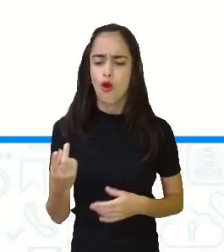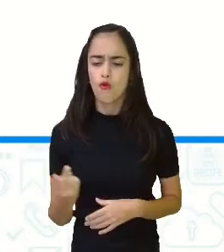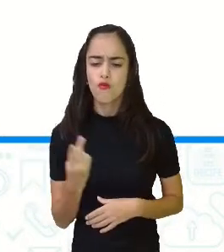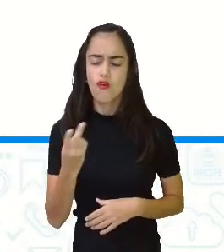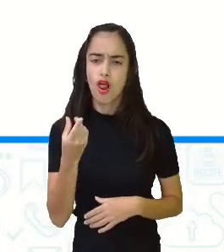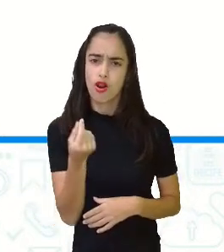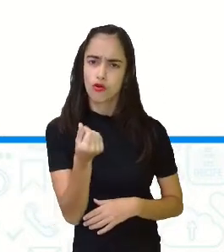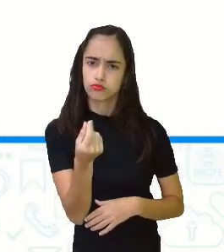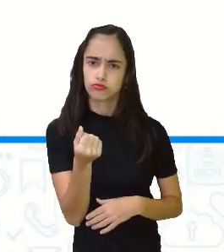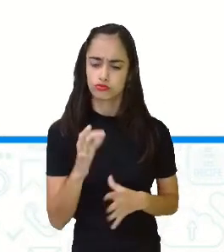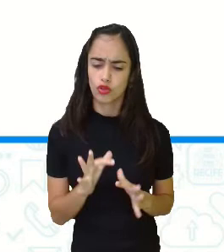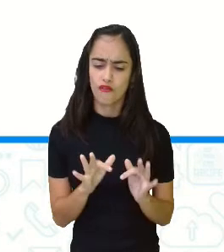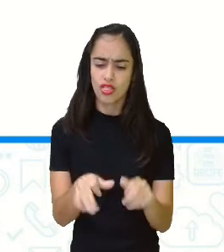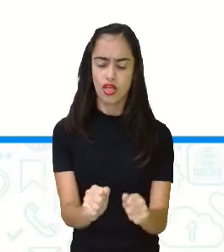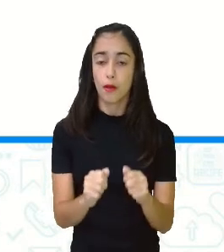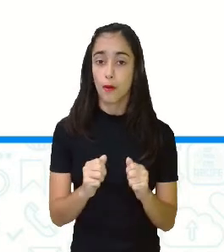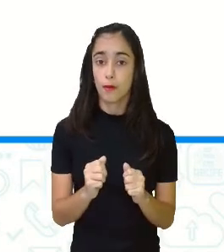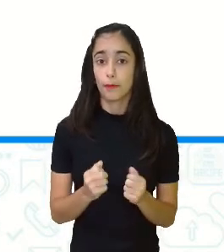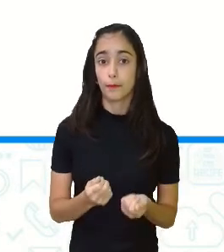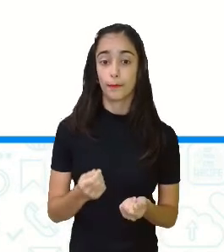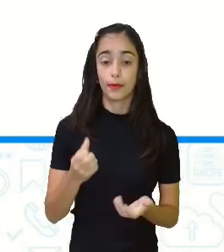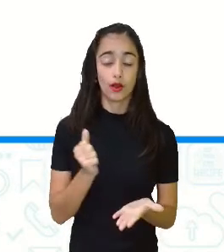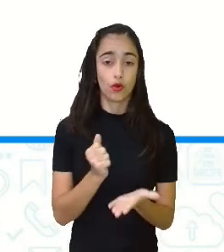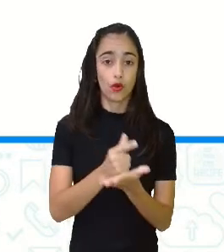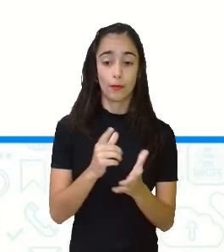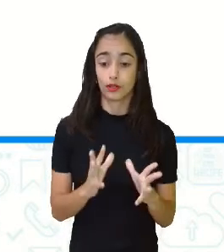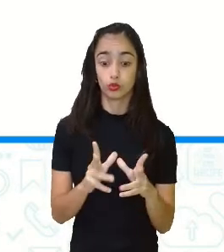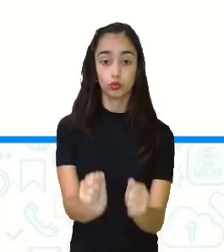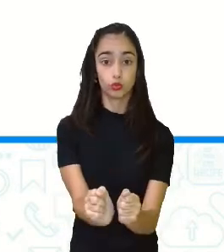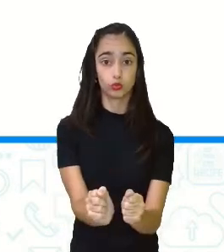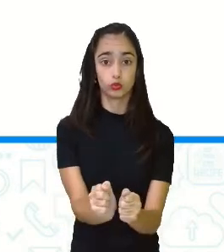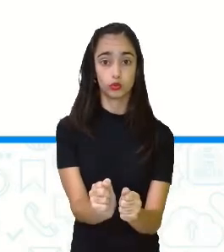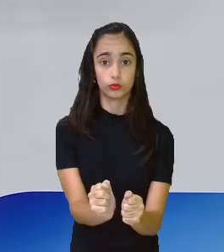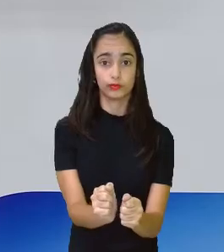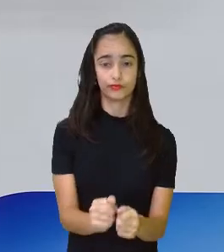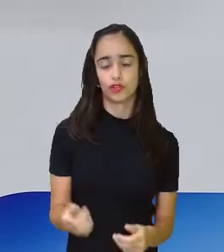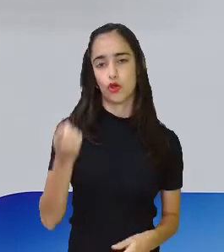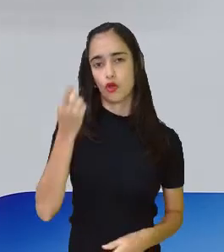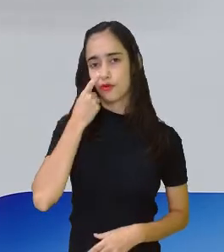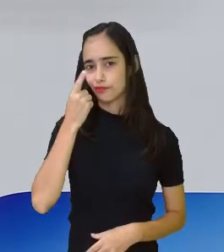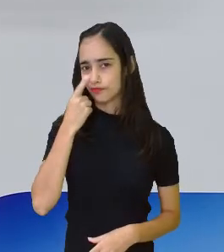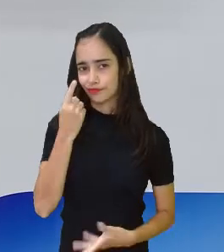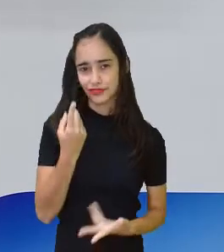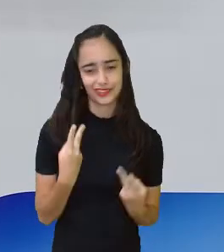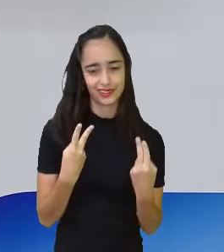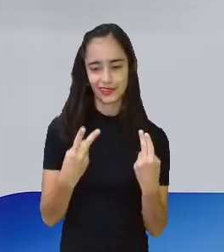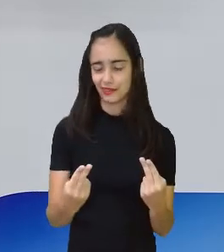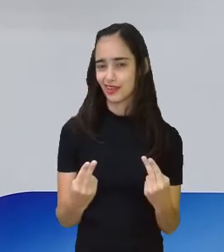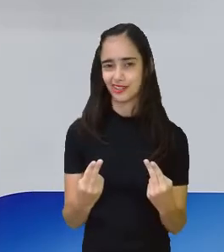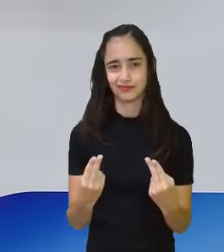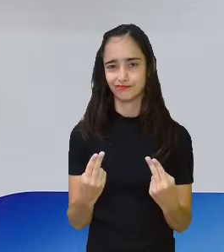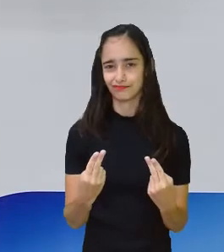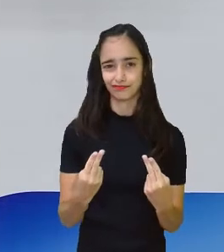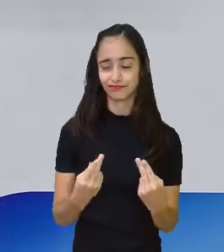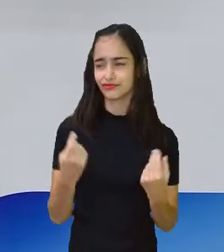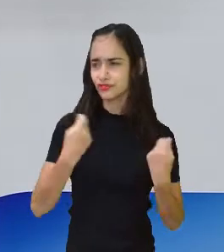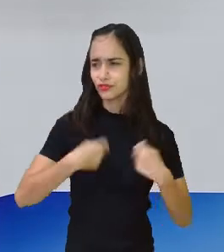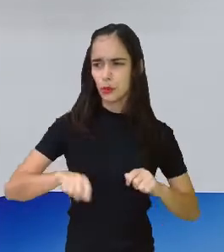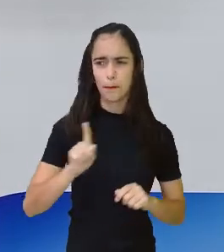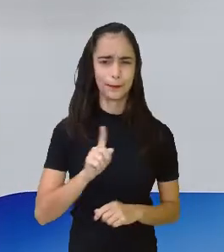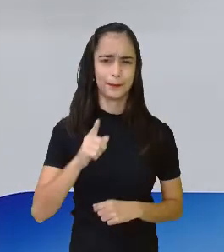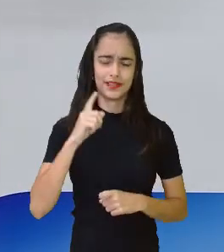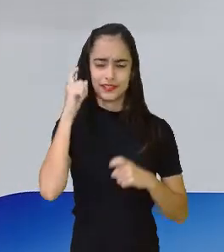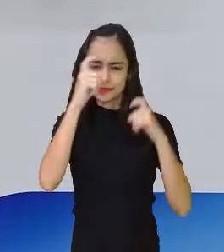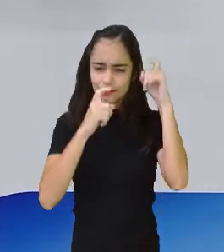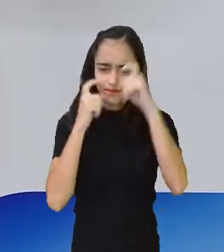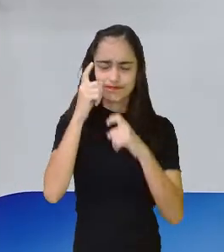esses materiais? Mesmo esquema, minha gente. Não tem estresse, não tem aperreio. Tem os meus materiais